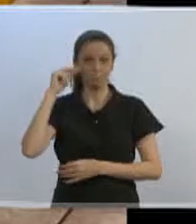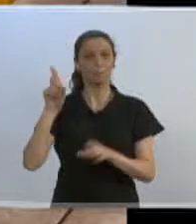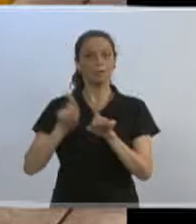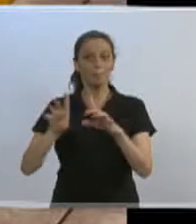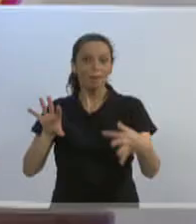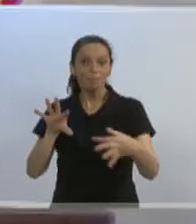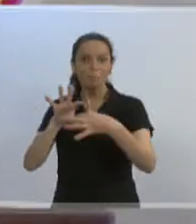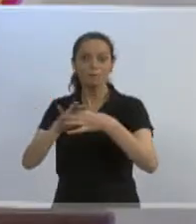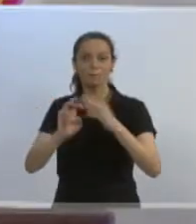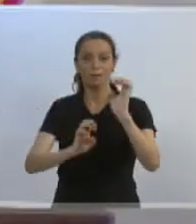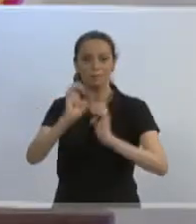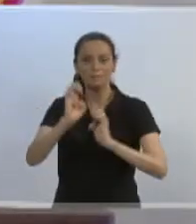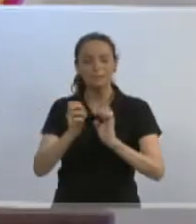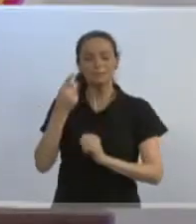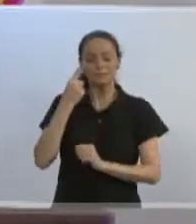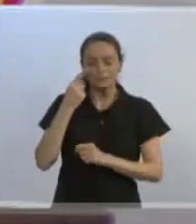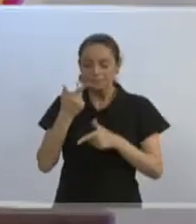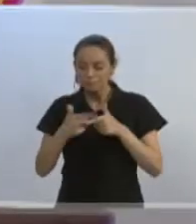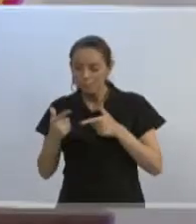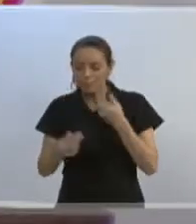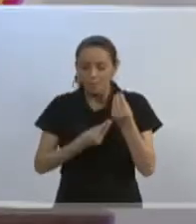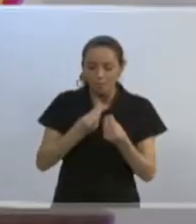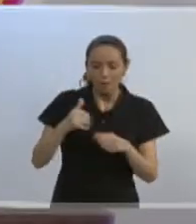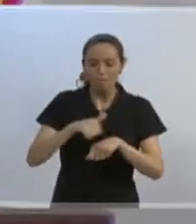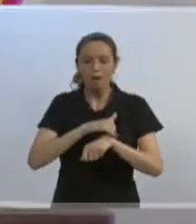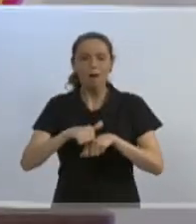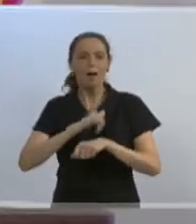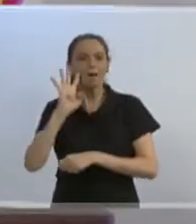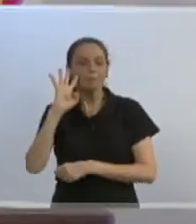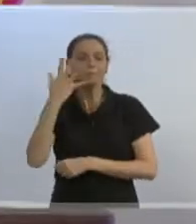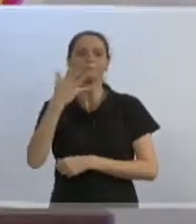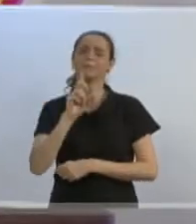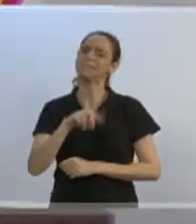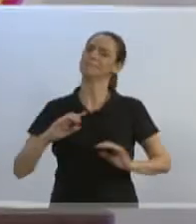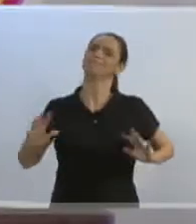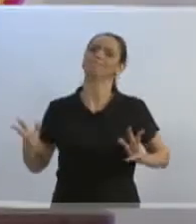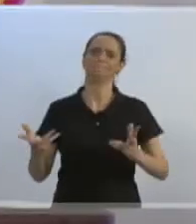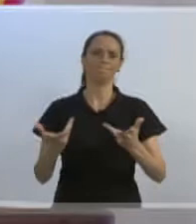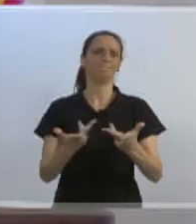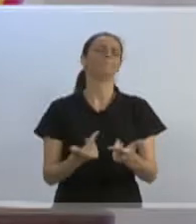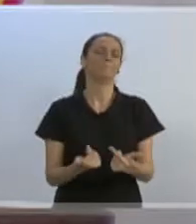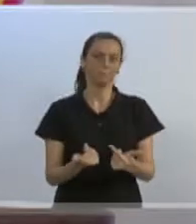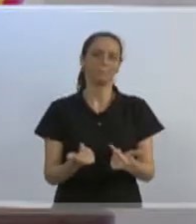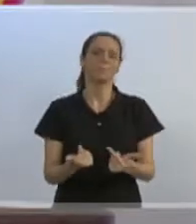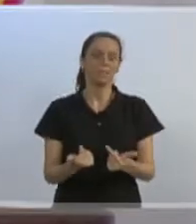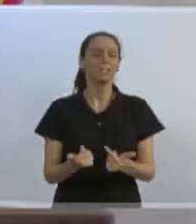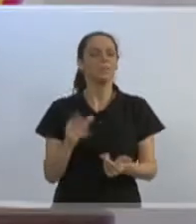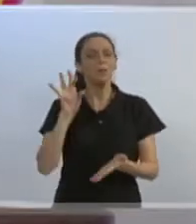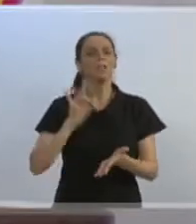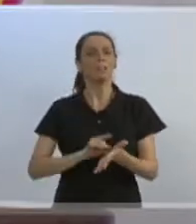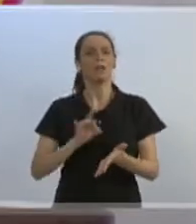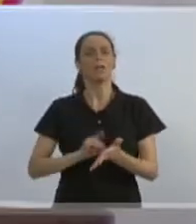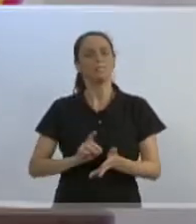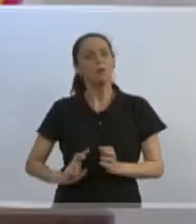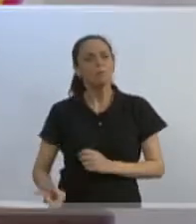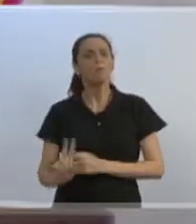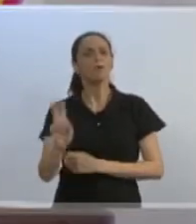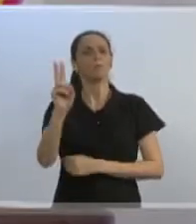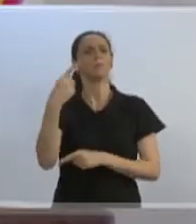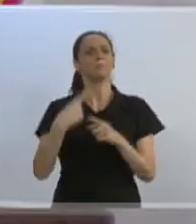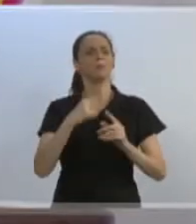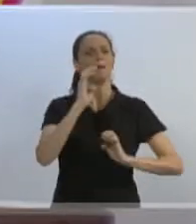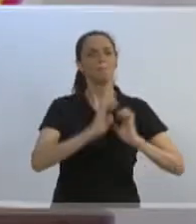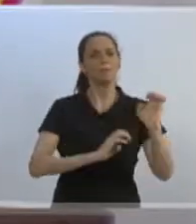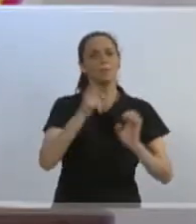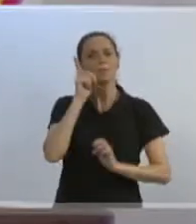empresa, encontraram, diante de um problema, um caminho de solucionar. Isso é fantástico, isso a gente faz aqui o destaque a essas instituições por terem encontrado